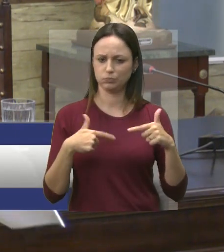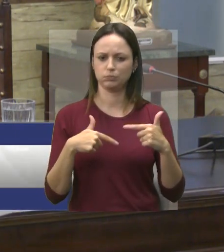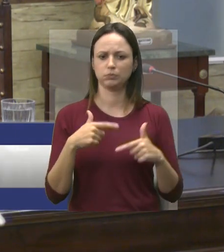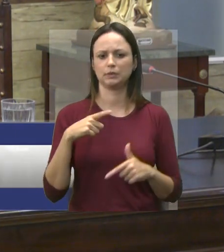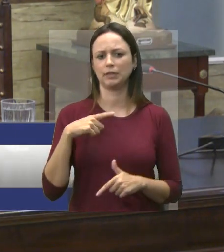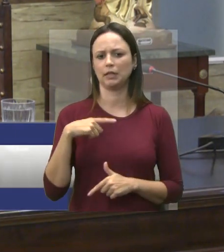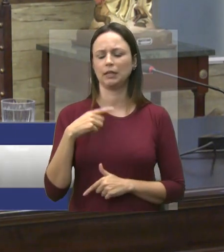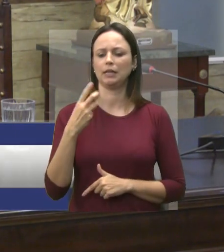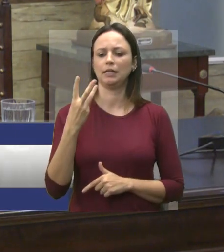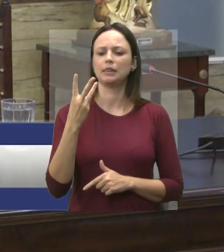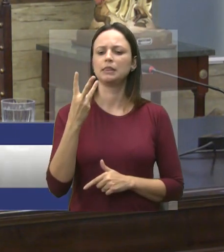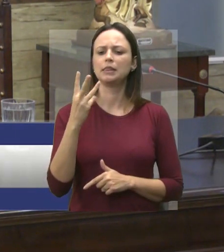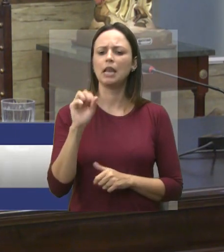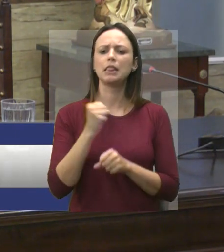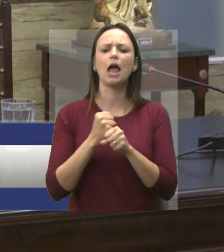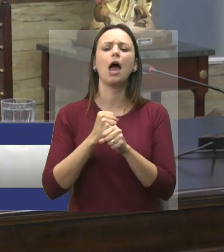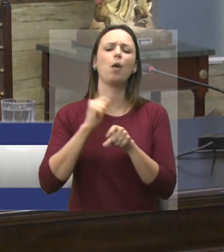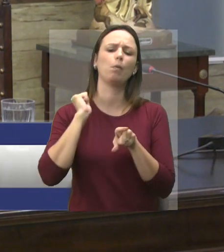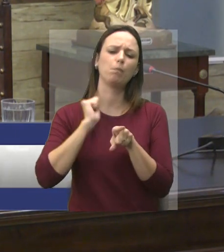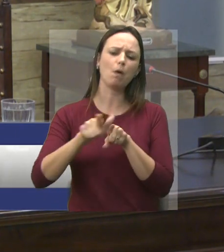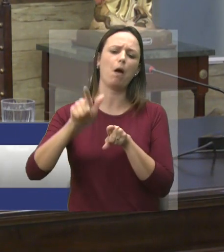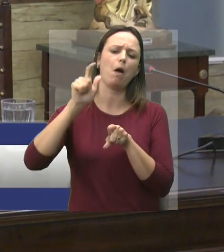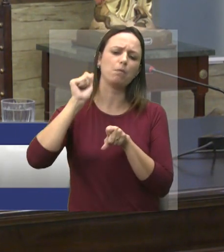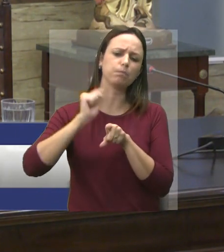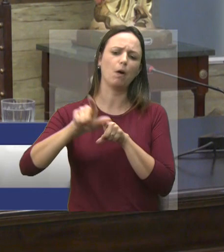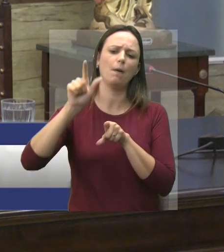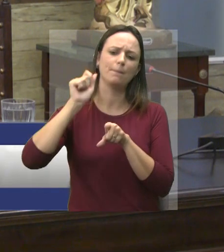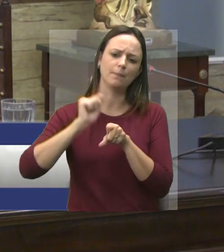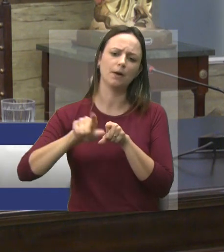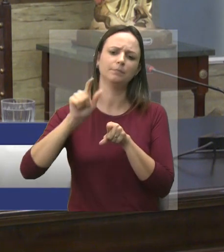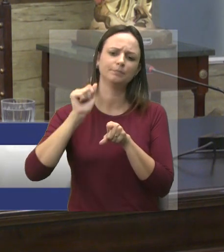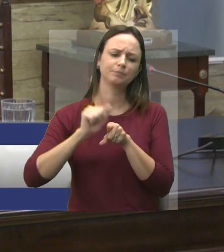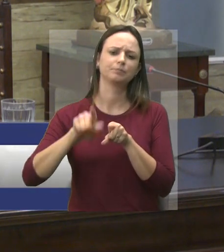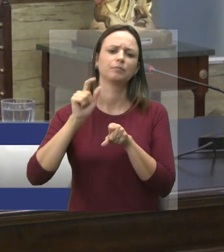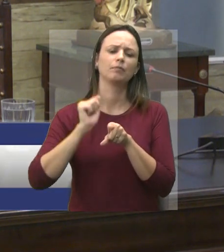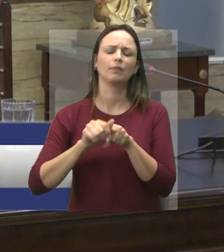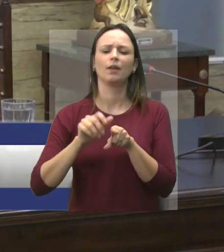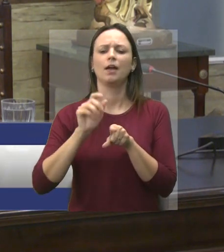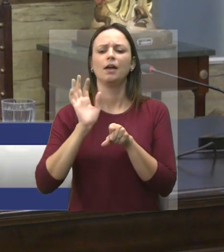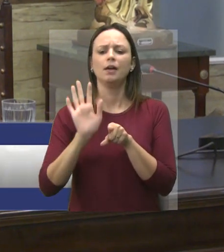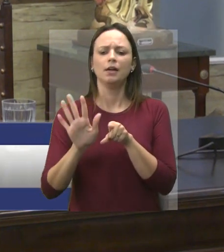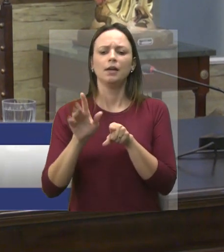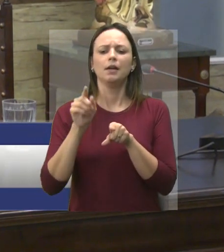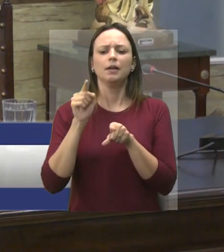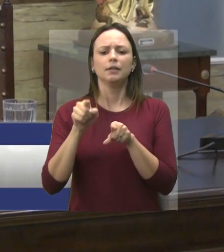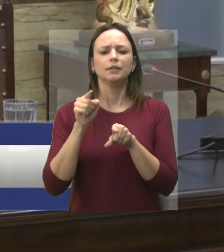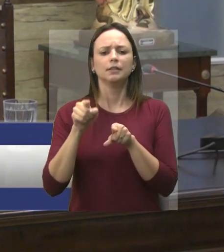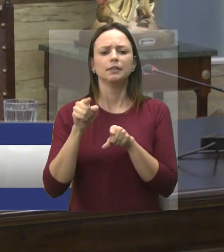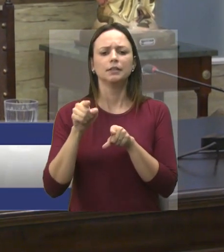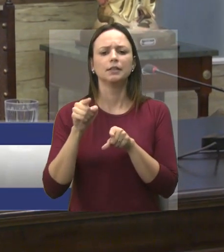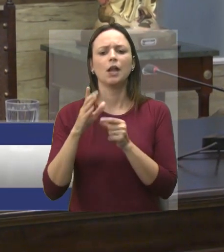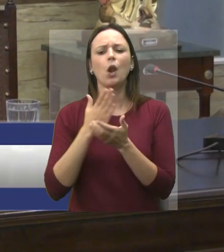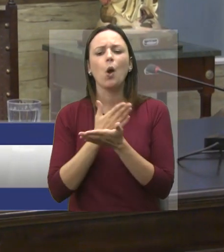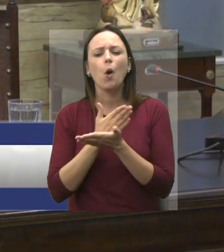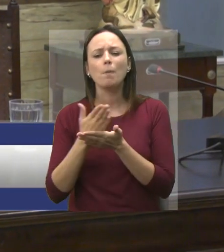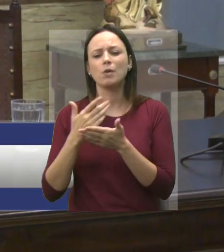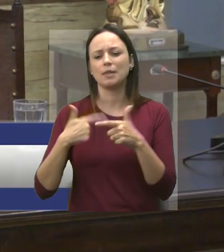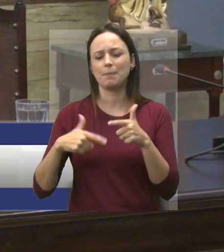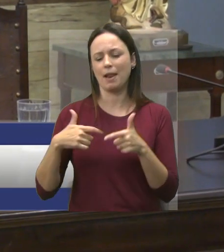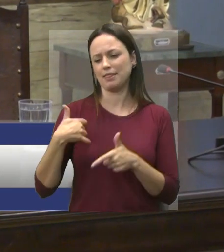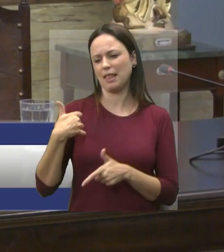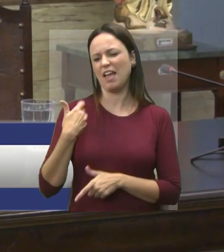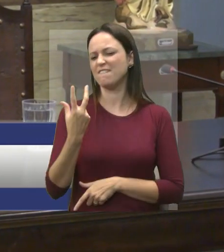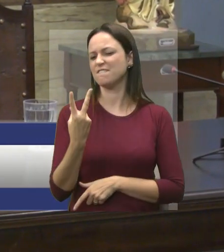30 anos de contribuição e ele tenha iniciado a vida dele de trabalho aos 20,